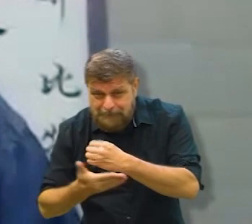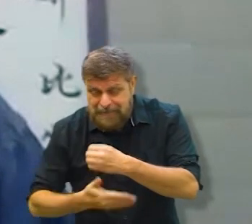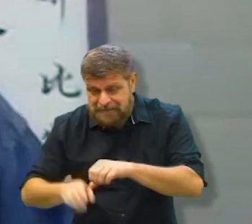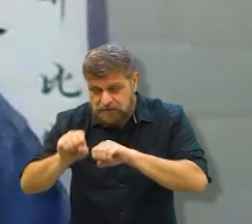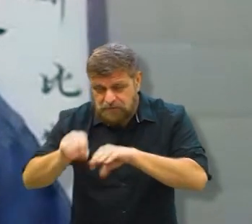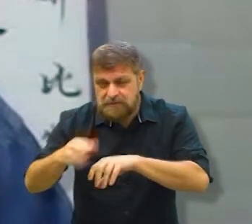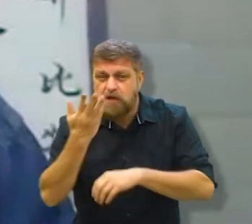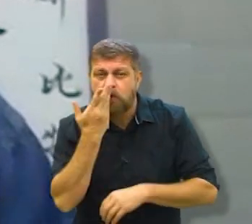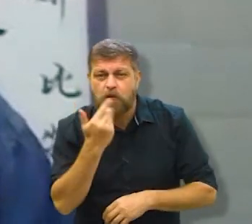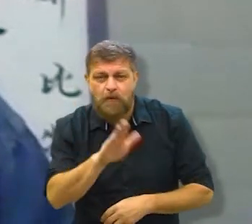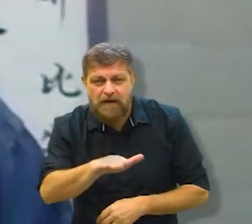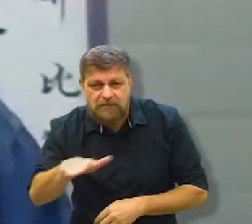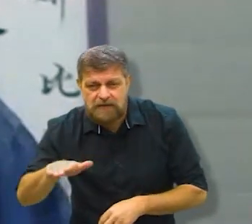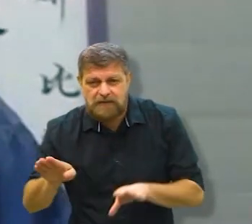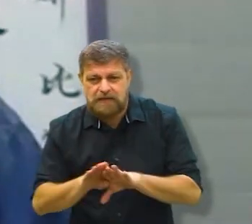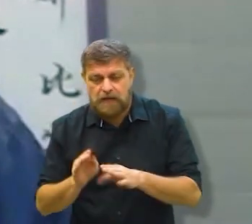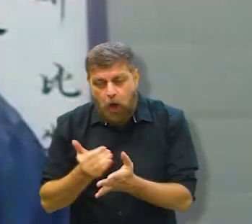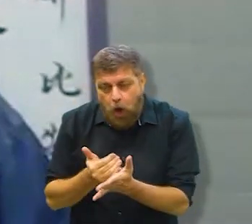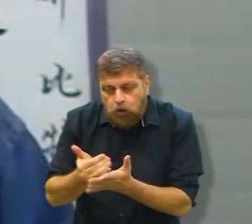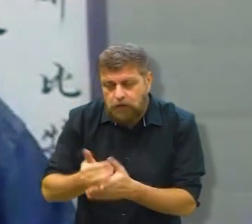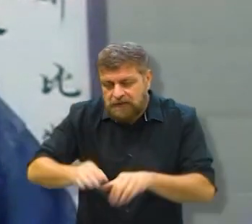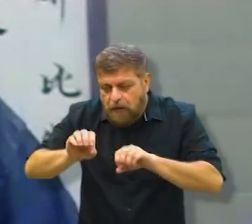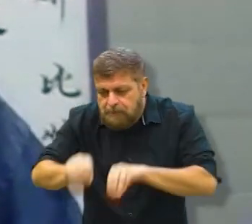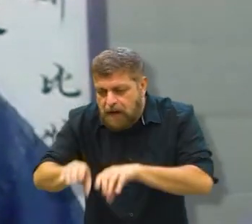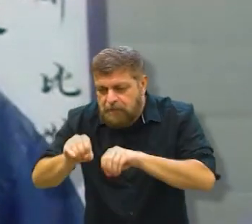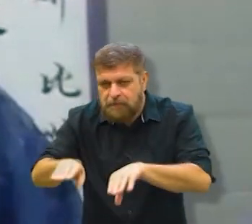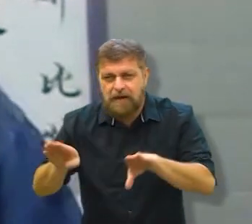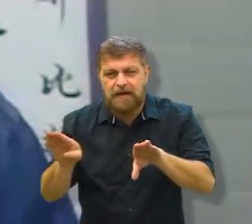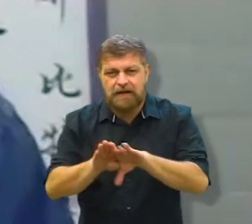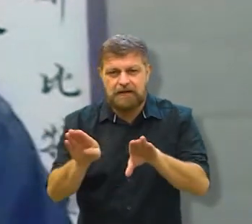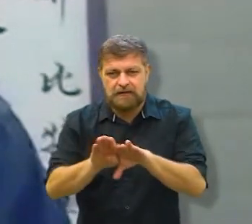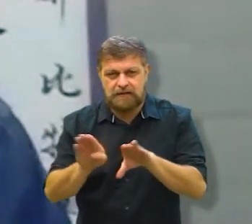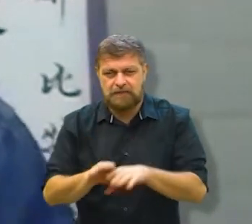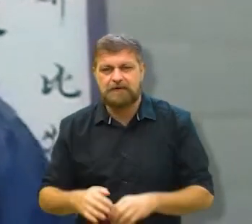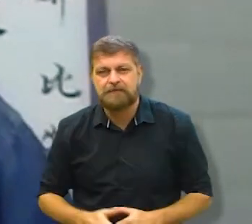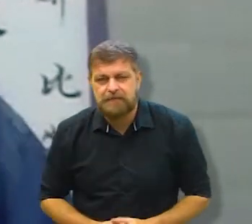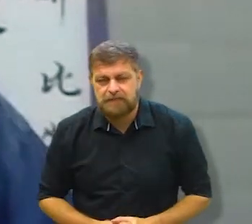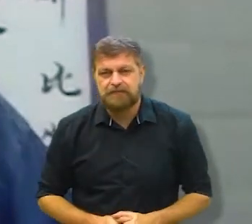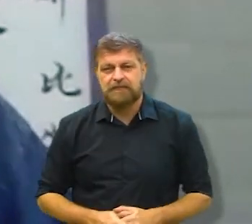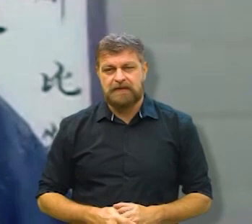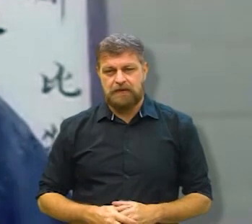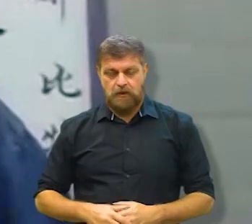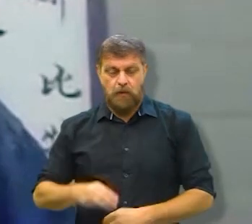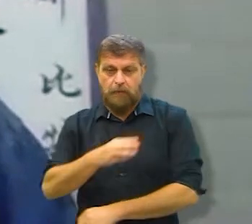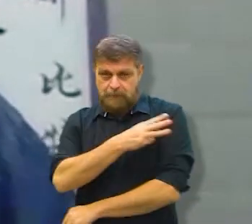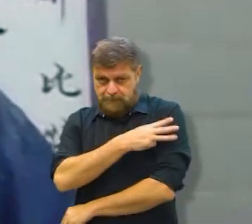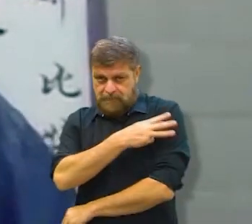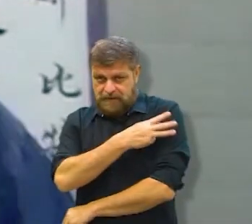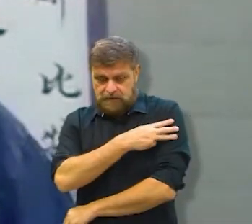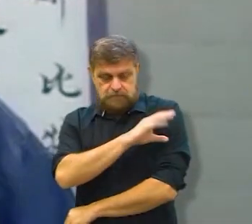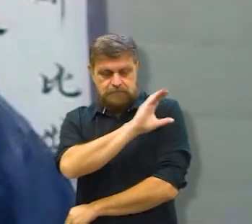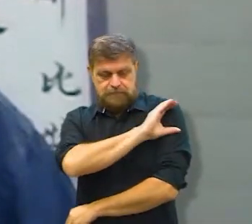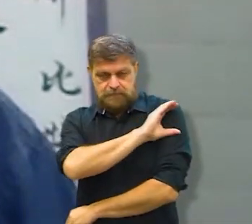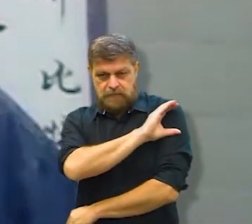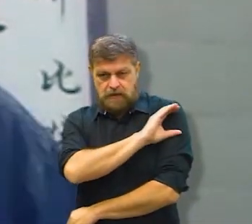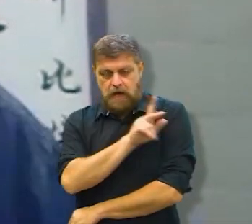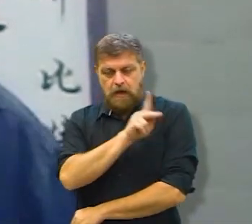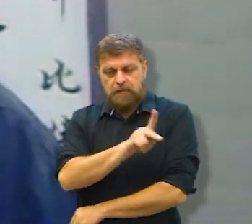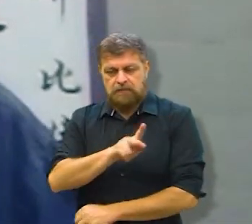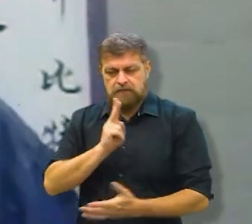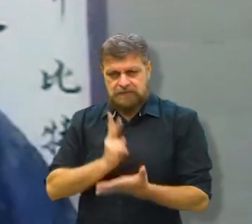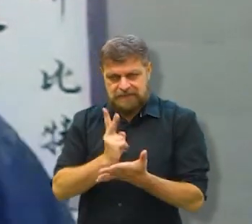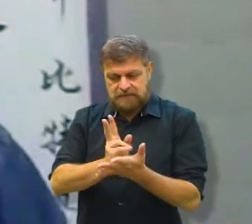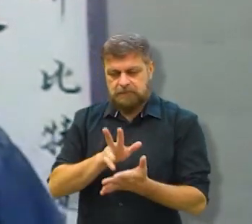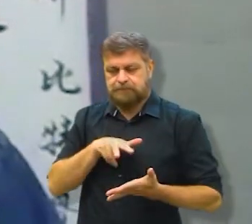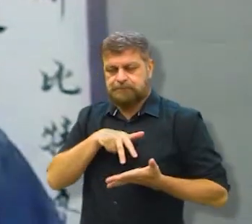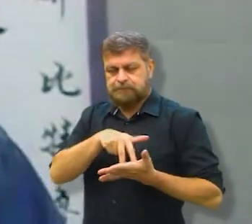ensino básico, no infantil, nos anos iniciais, anos finais, do Fundo 1, Fundo 2 e no médio, o professor